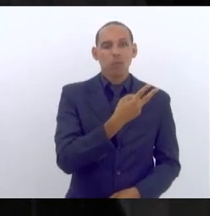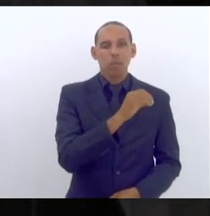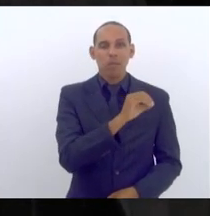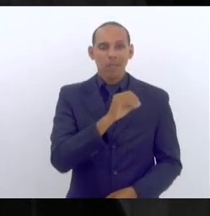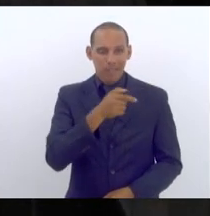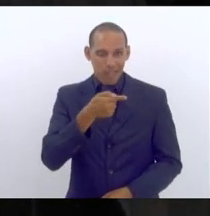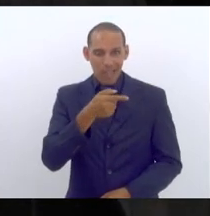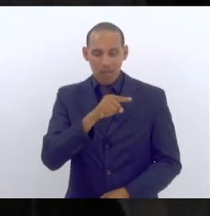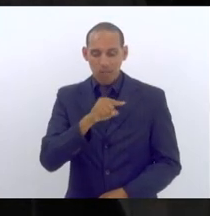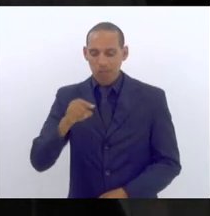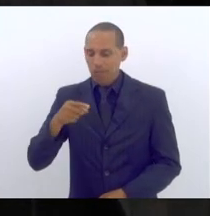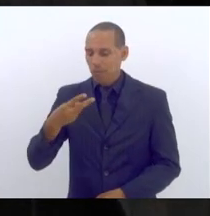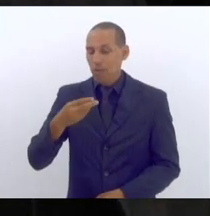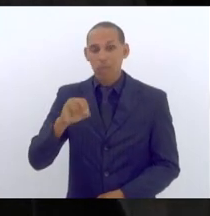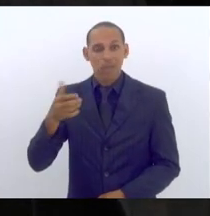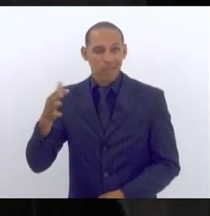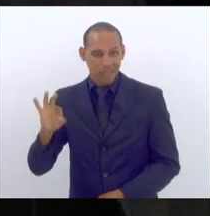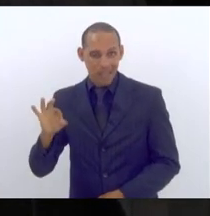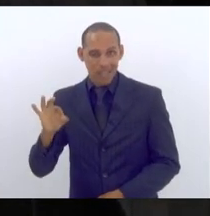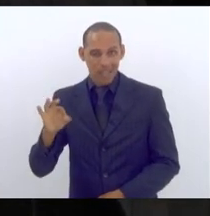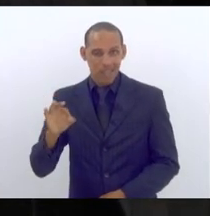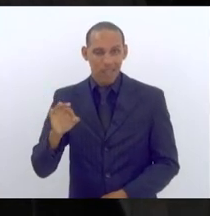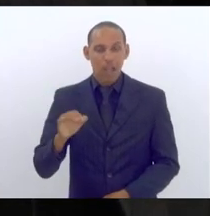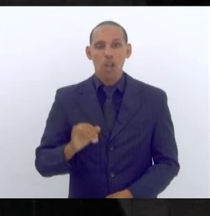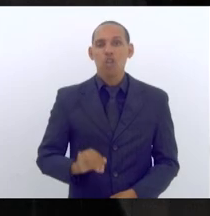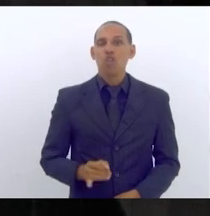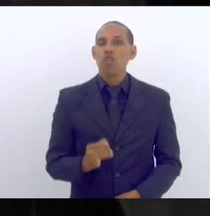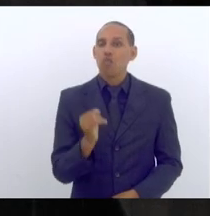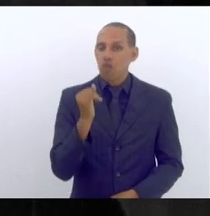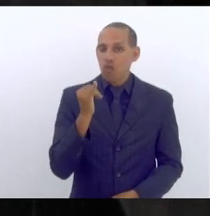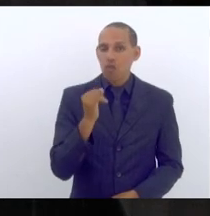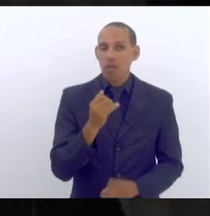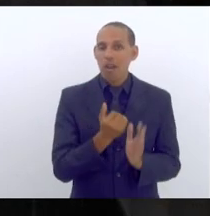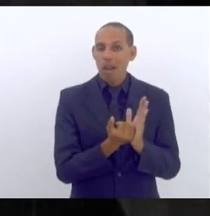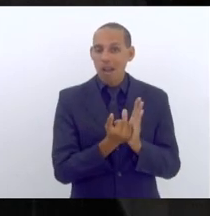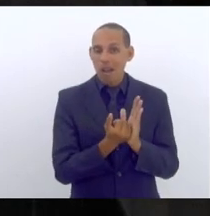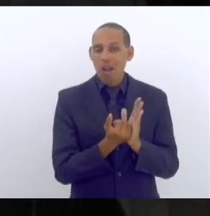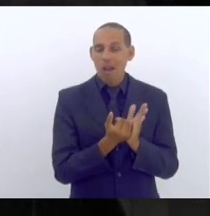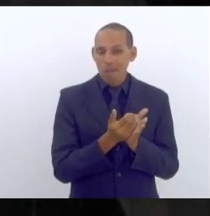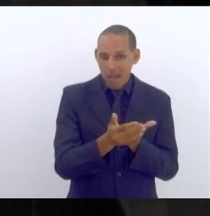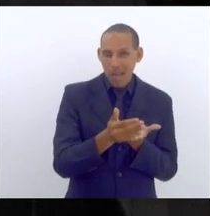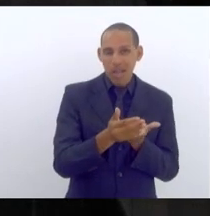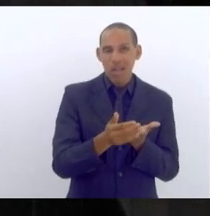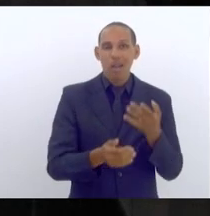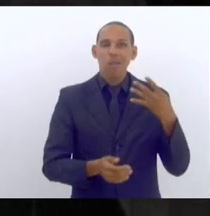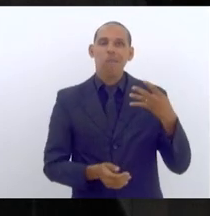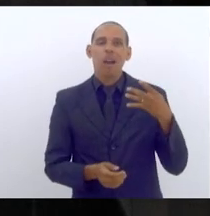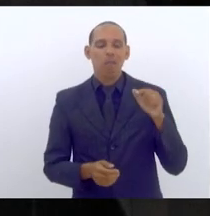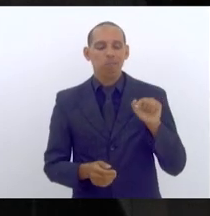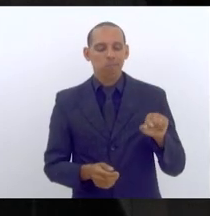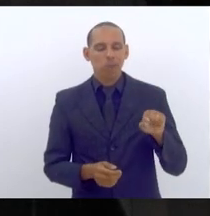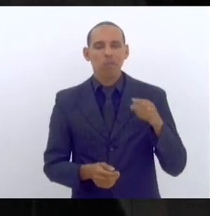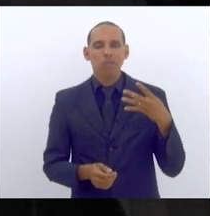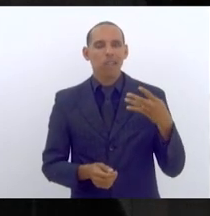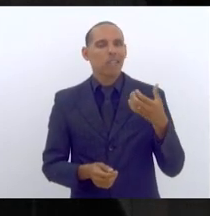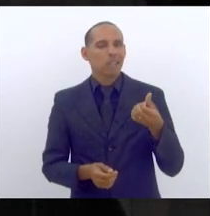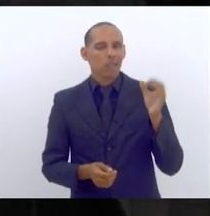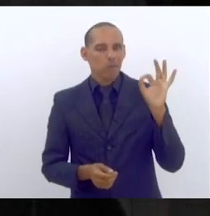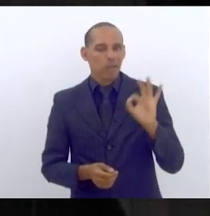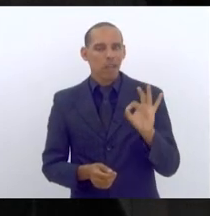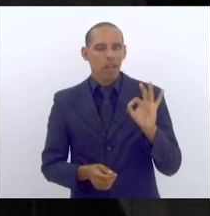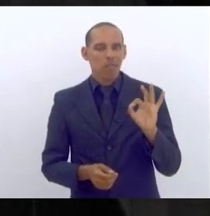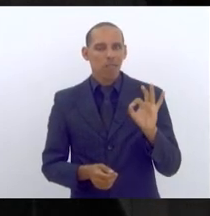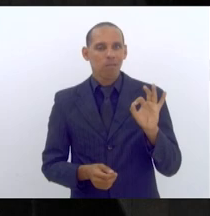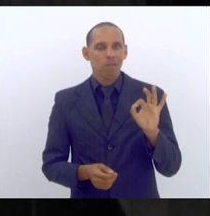10 inicia-se com uma taxa de juros de real de 46 e